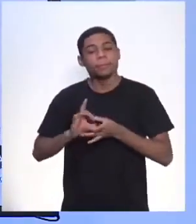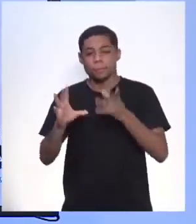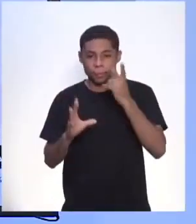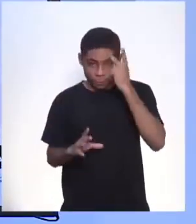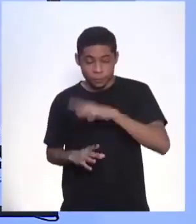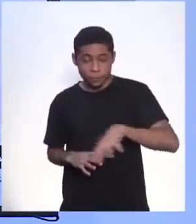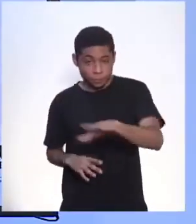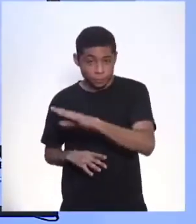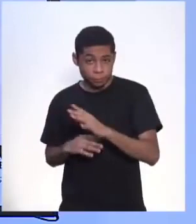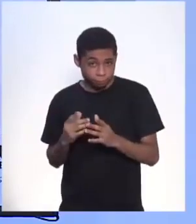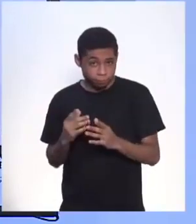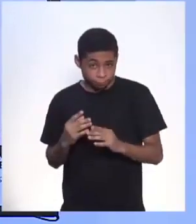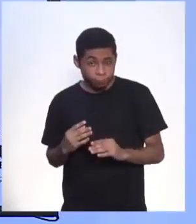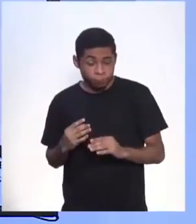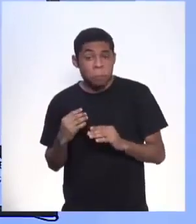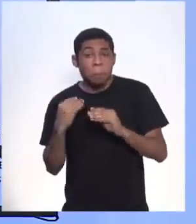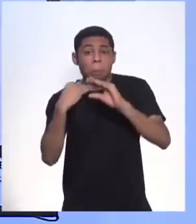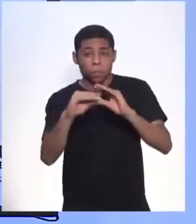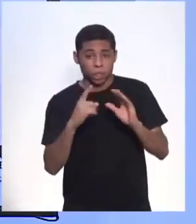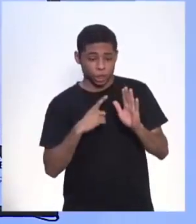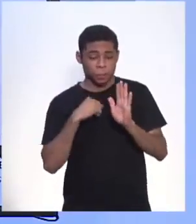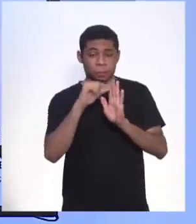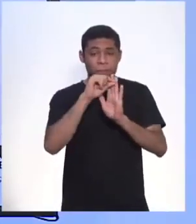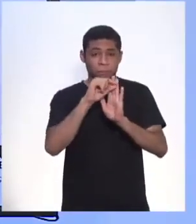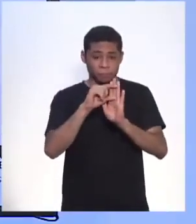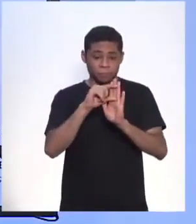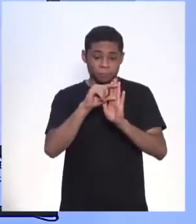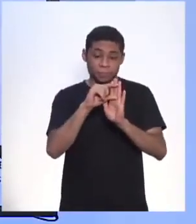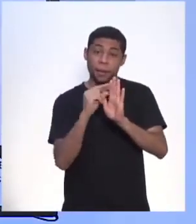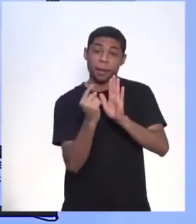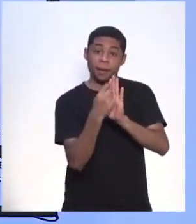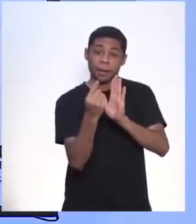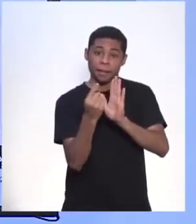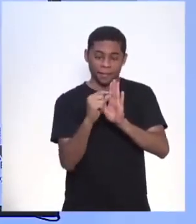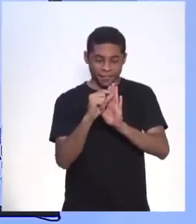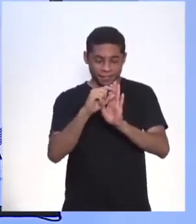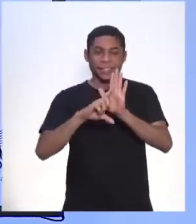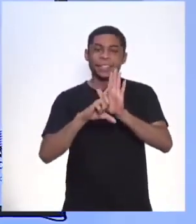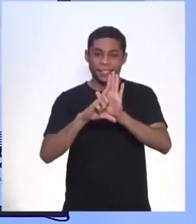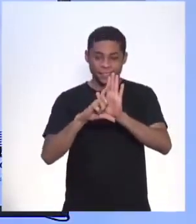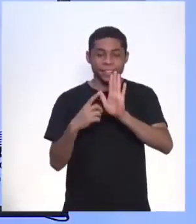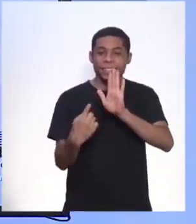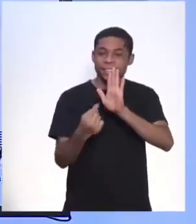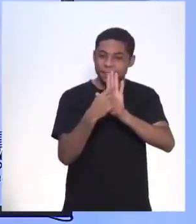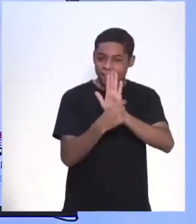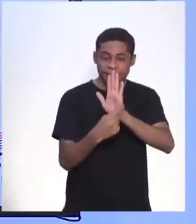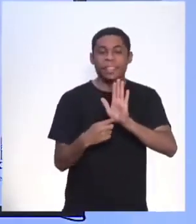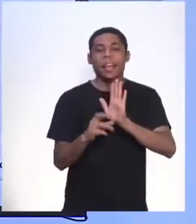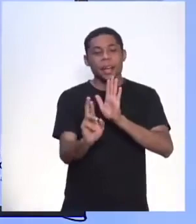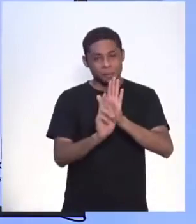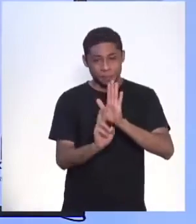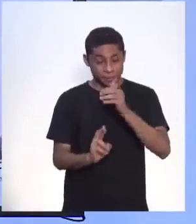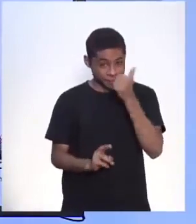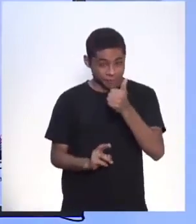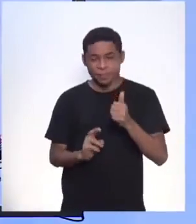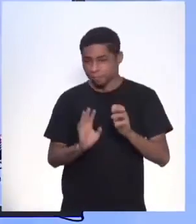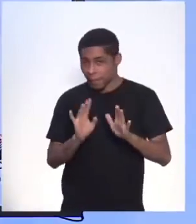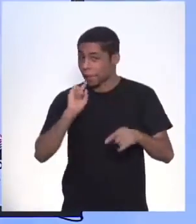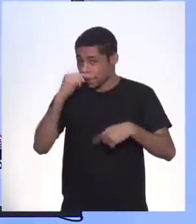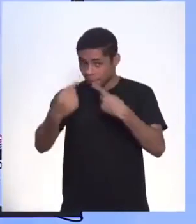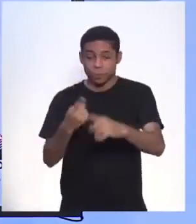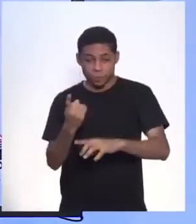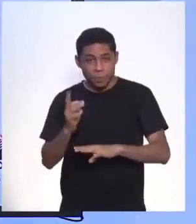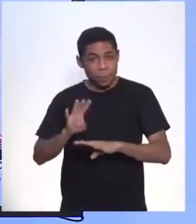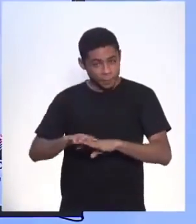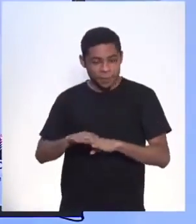a notificação, tá? E a tarefa já está postada lá, é só entrar lá e cumprir com a tarefa. Depois da aula de hoje, a gente